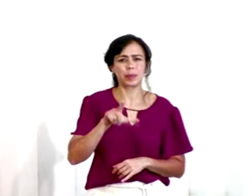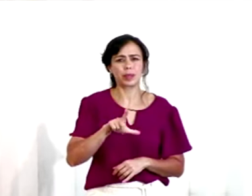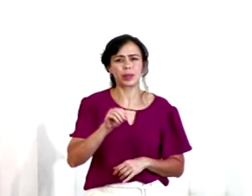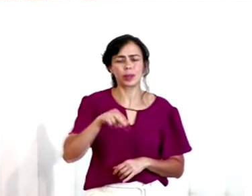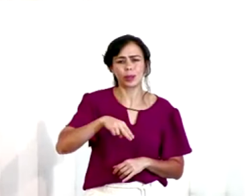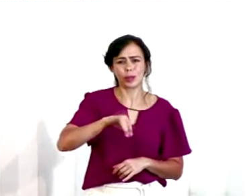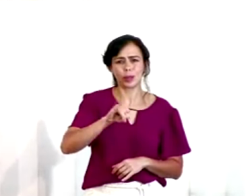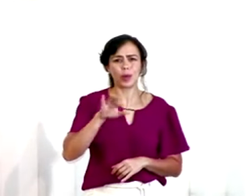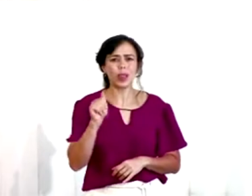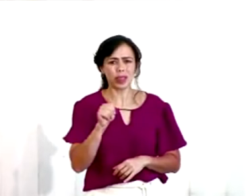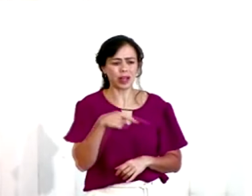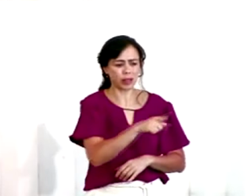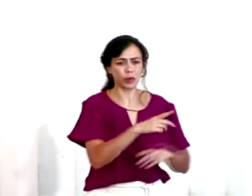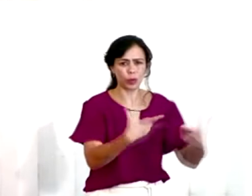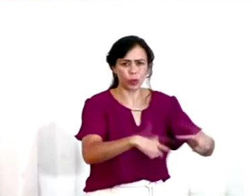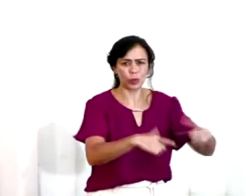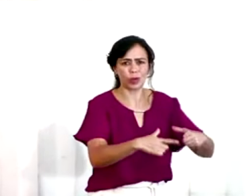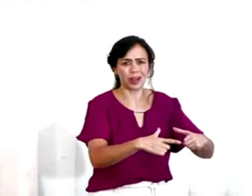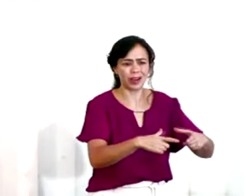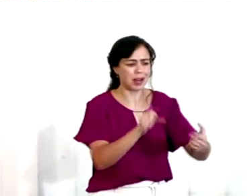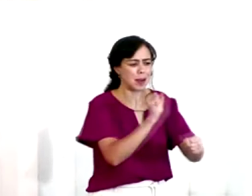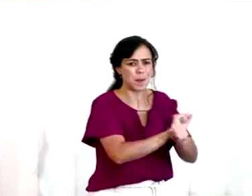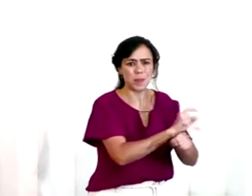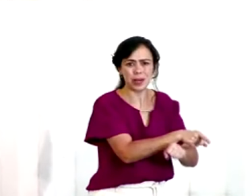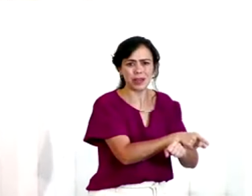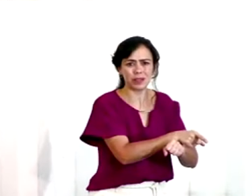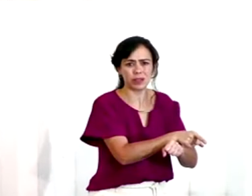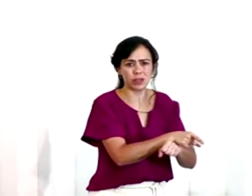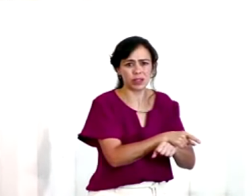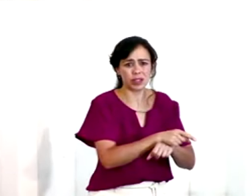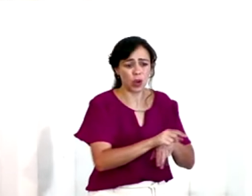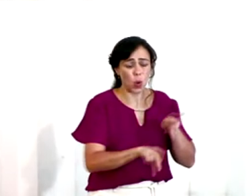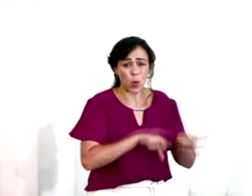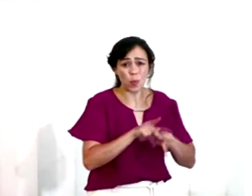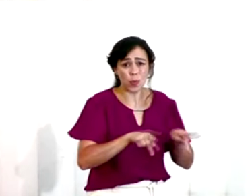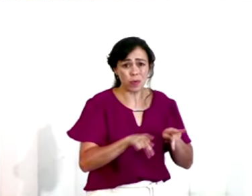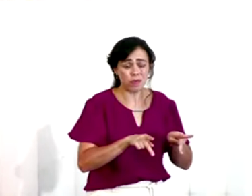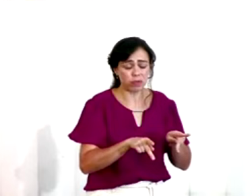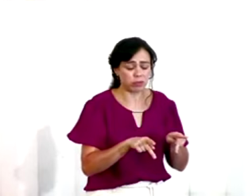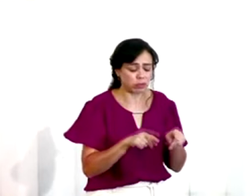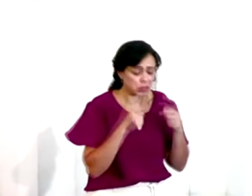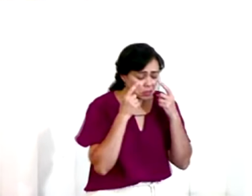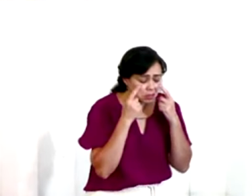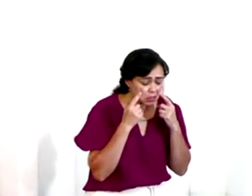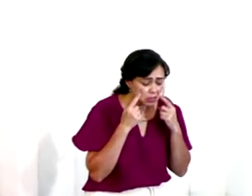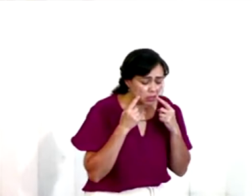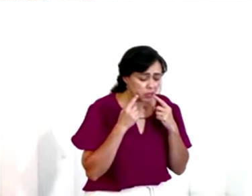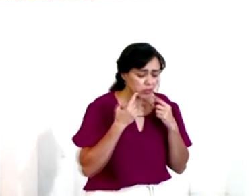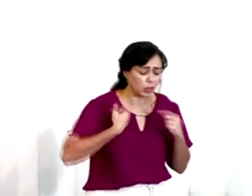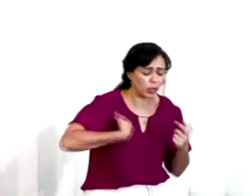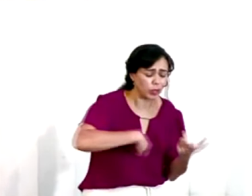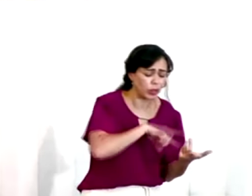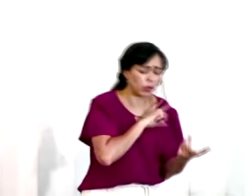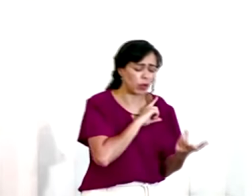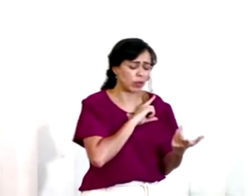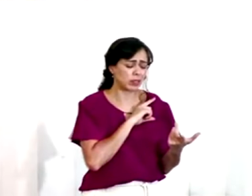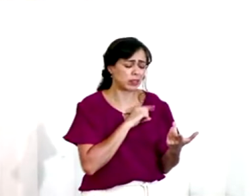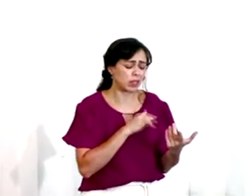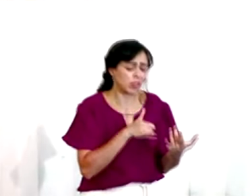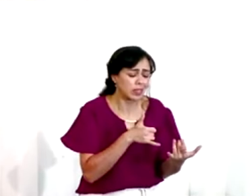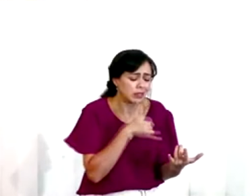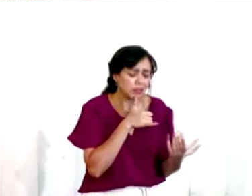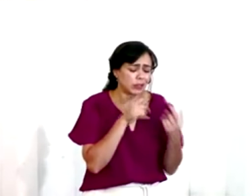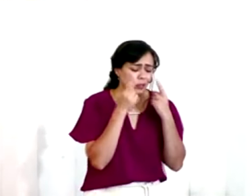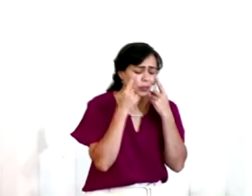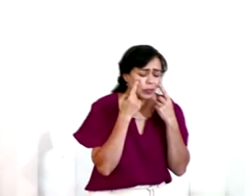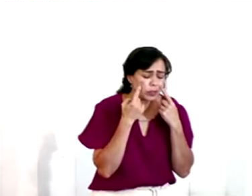e chorávamos, lembrando-nos de Sião. Nos salgueiros que lá havia, pendurávamos